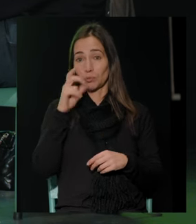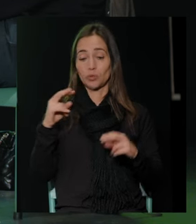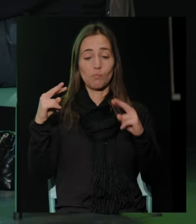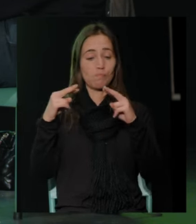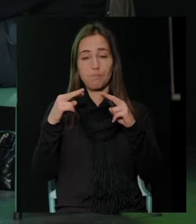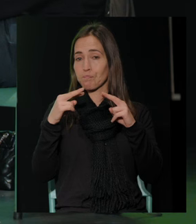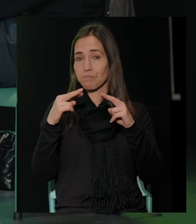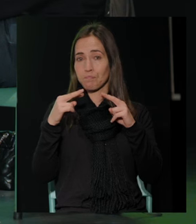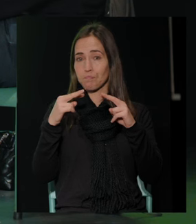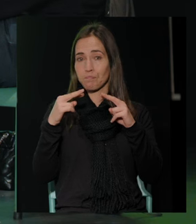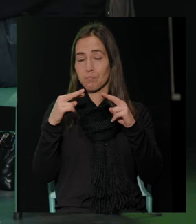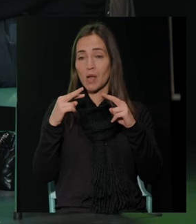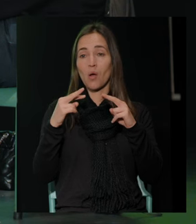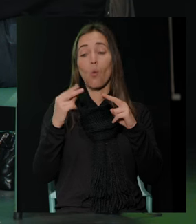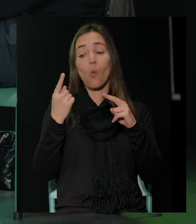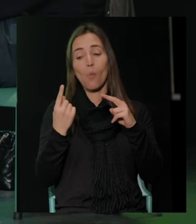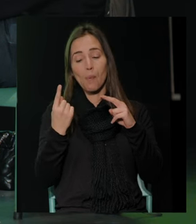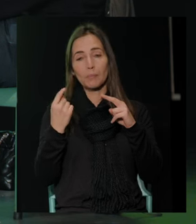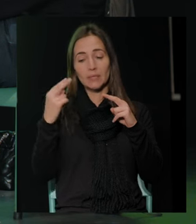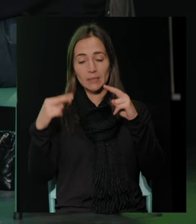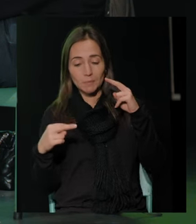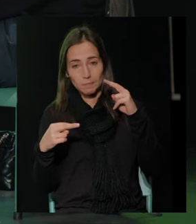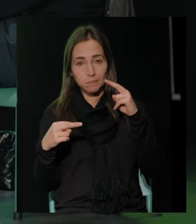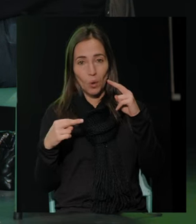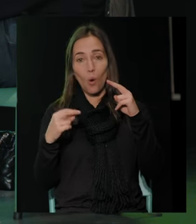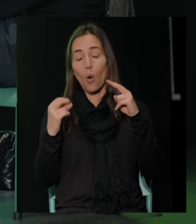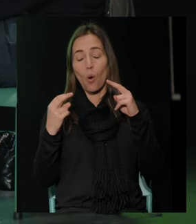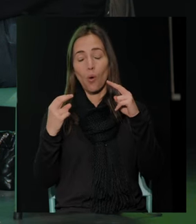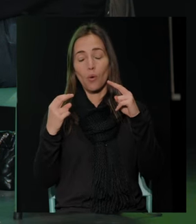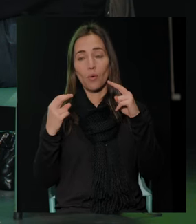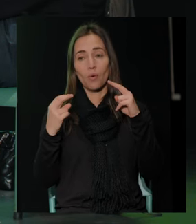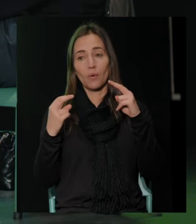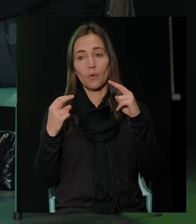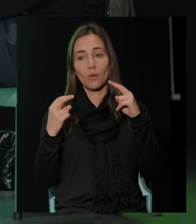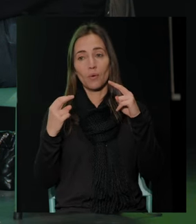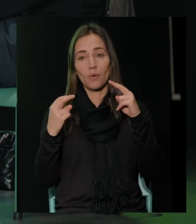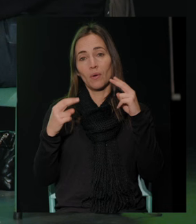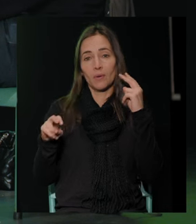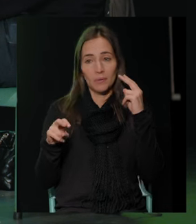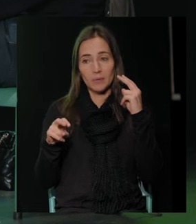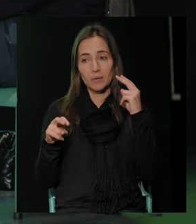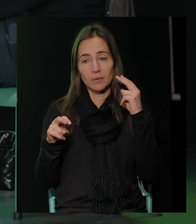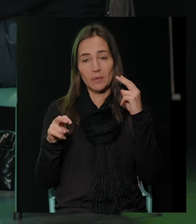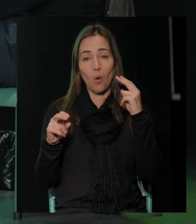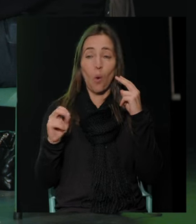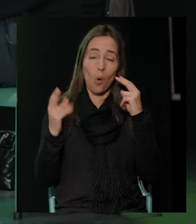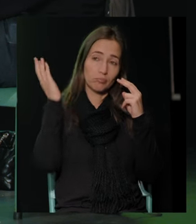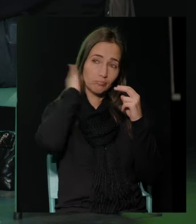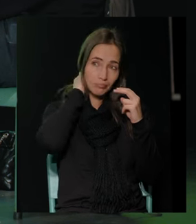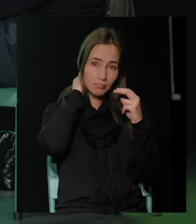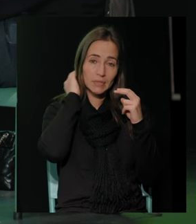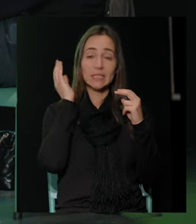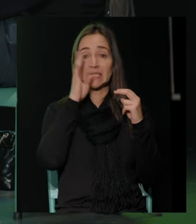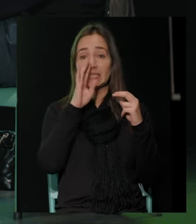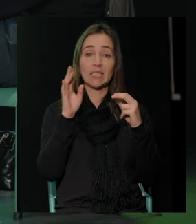olhos, sem uma das duas ter a necessidade de baixar os olhos ou de prestar algum tipo de subserviência à segunda, então